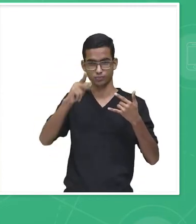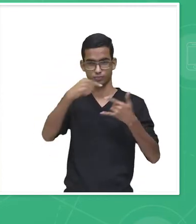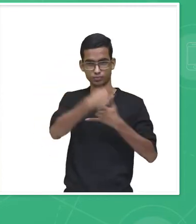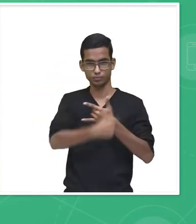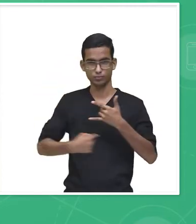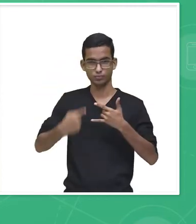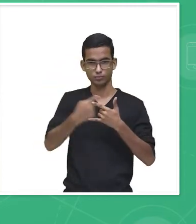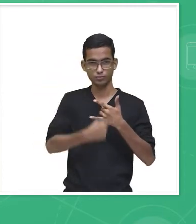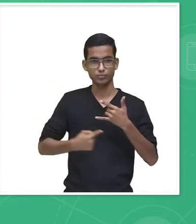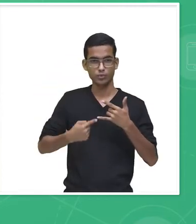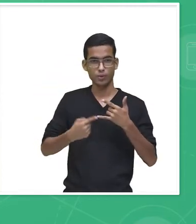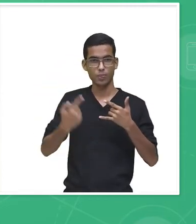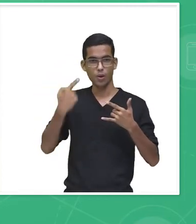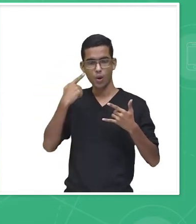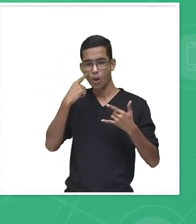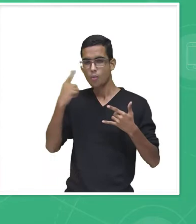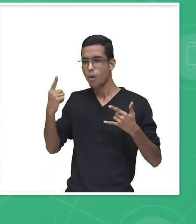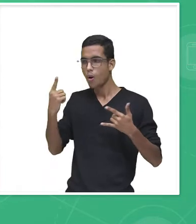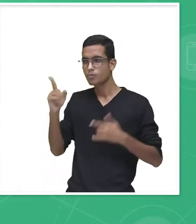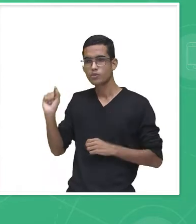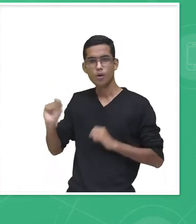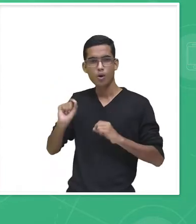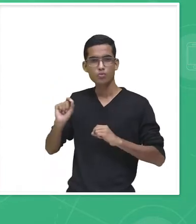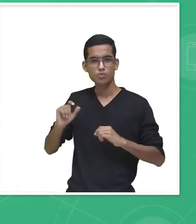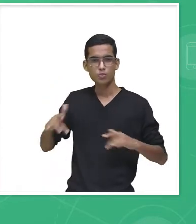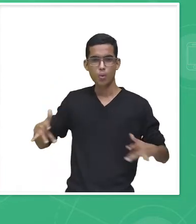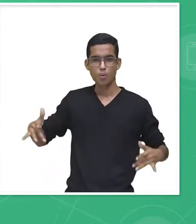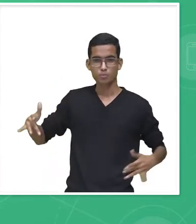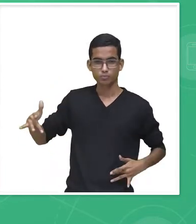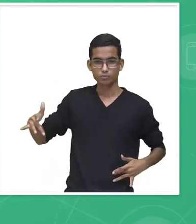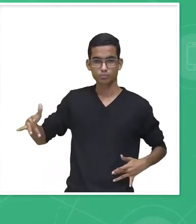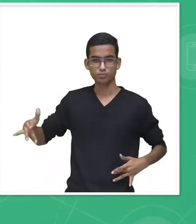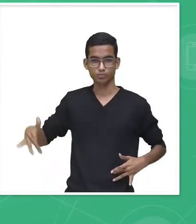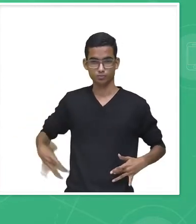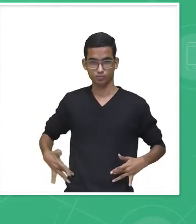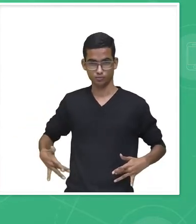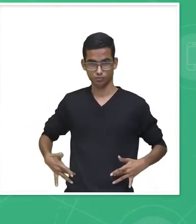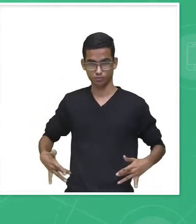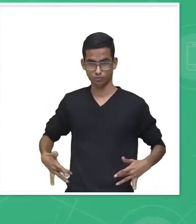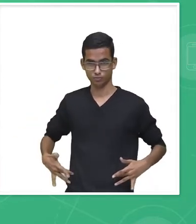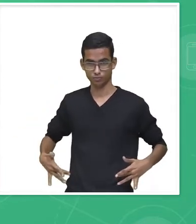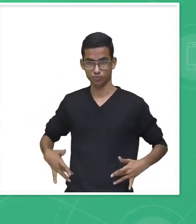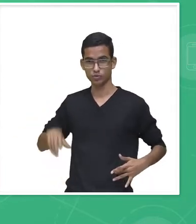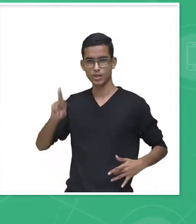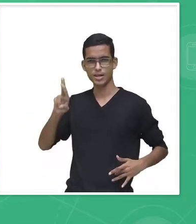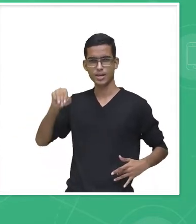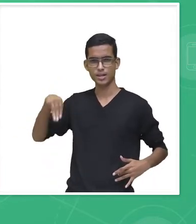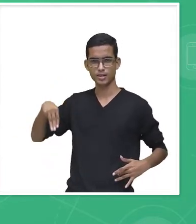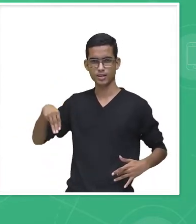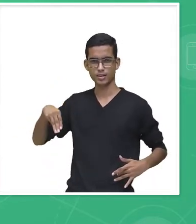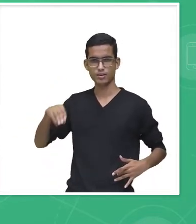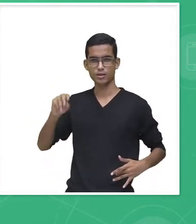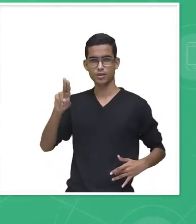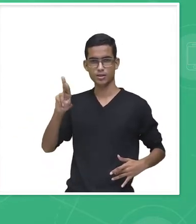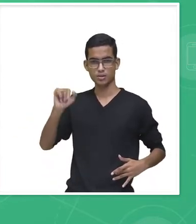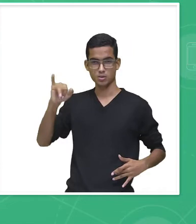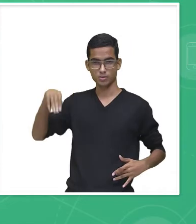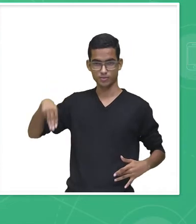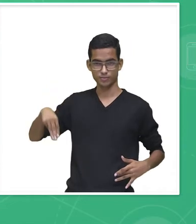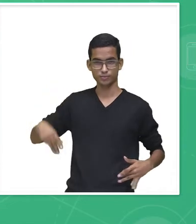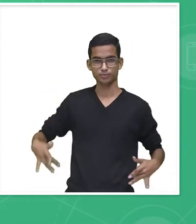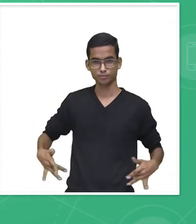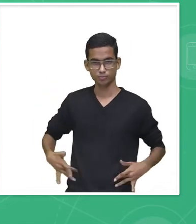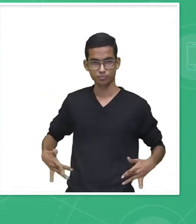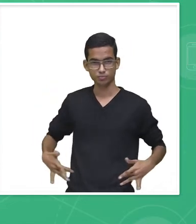encontramos também olha só os ureteres que saem de dentro dos rins tanto do direito quanto do esquerdo a